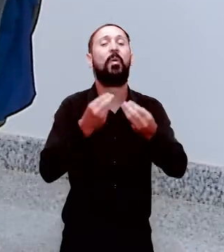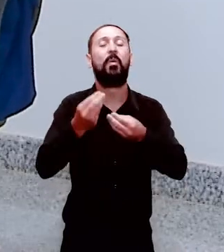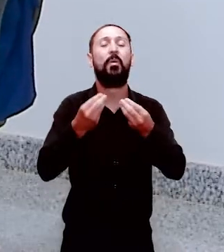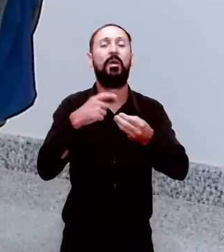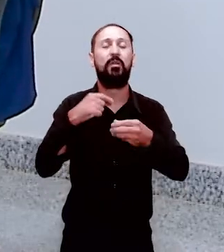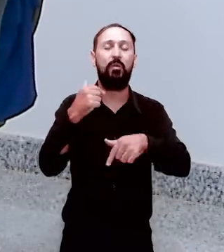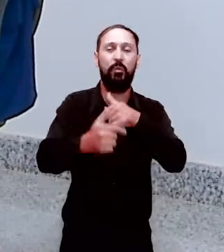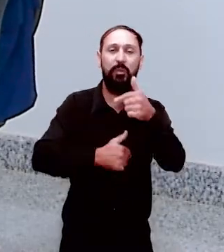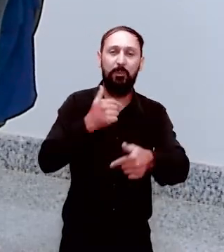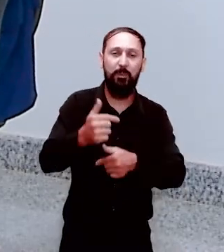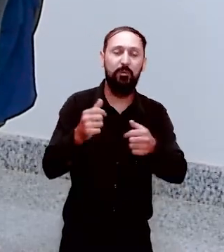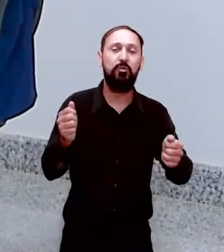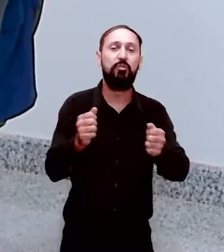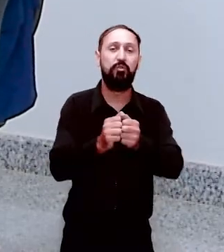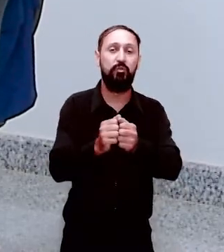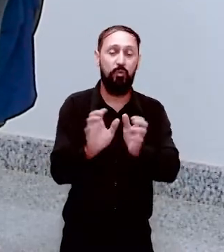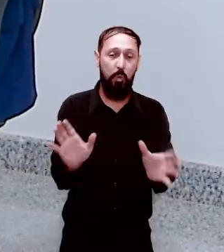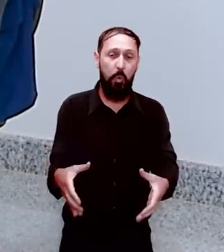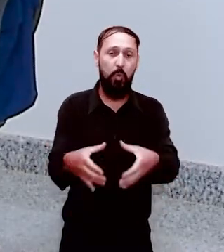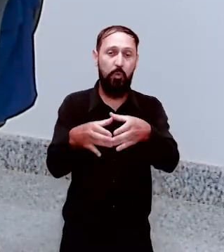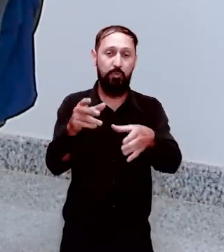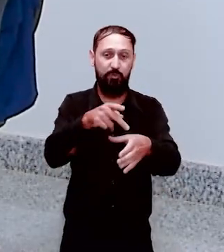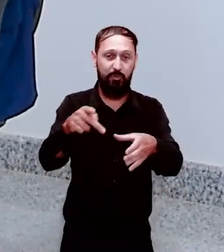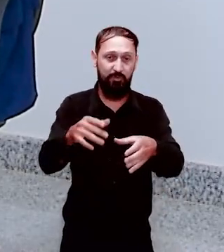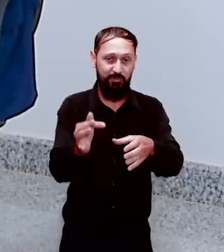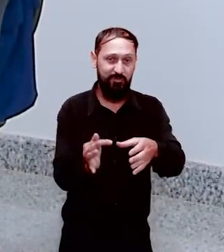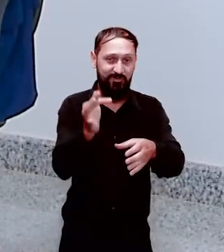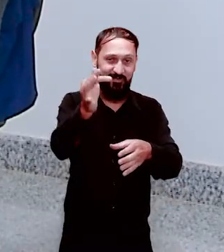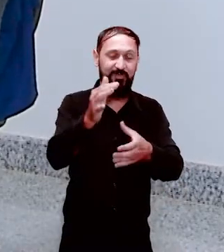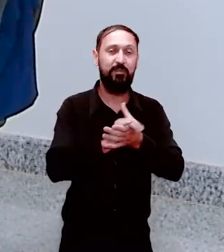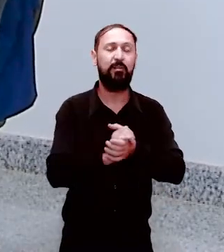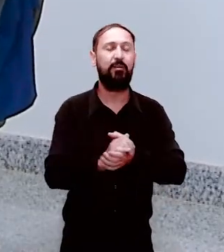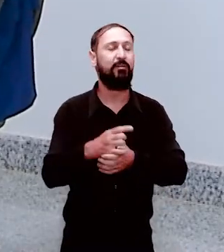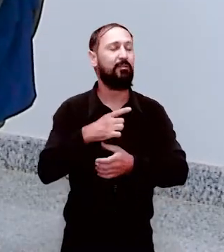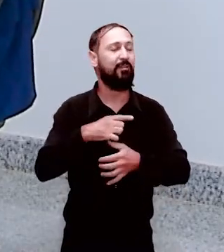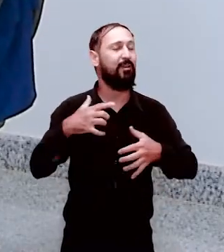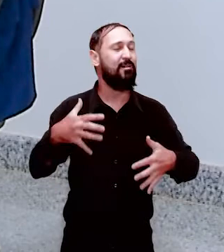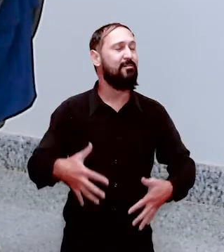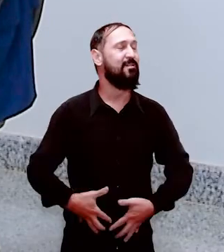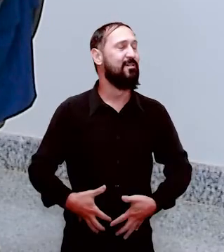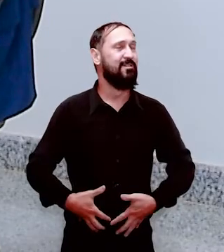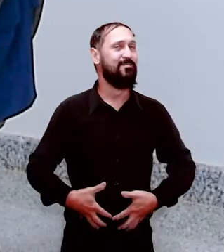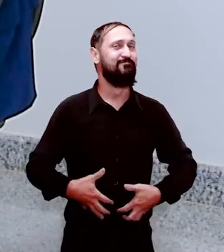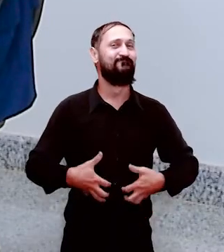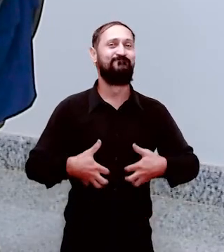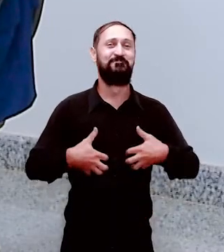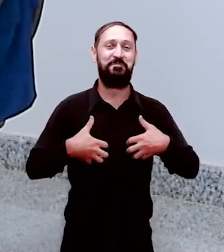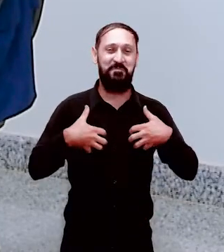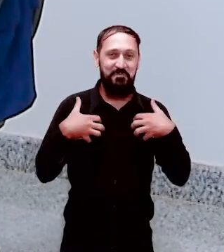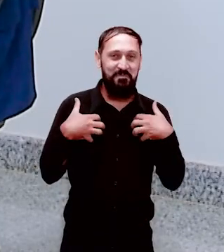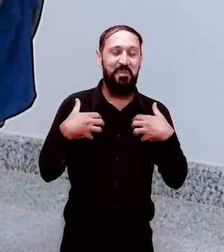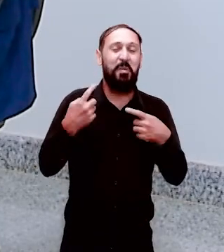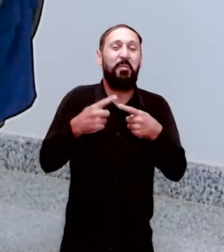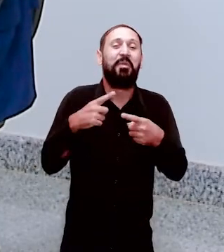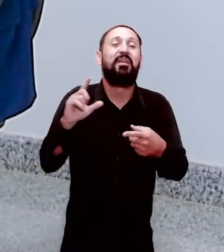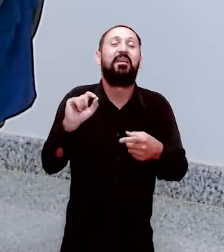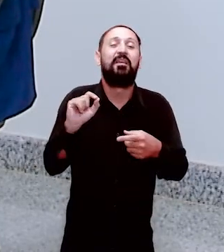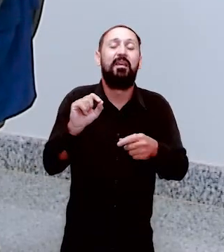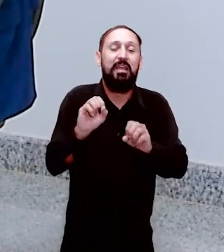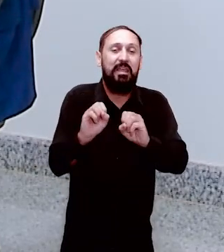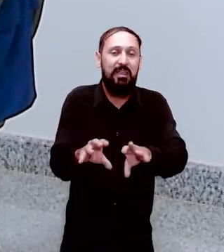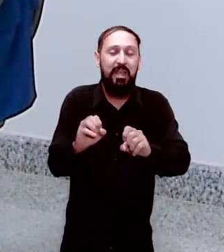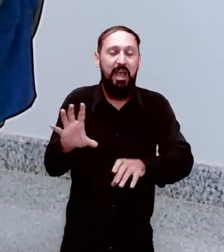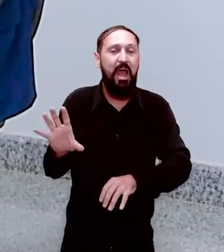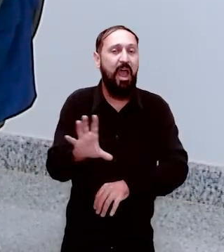Conta um pouco do teu trabalho com as futuras professoras. Bom, eu tenho um orgulho enorme, porque nós somos apaixonados